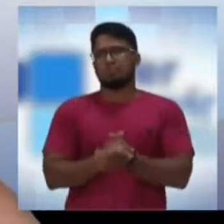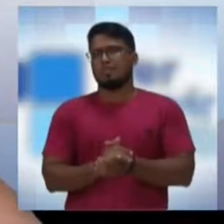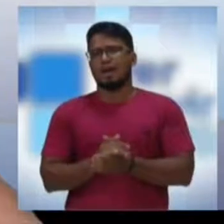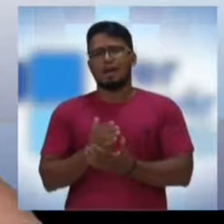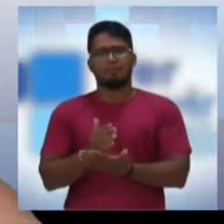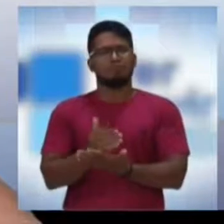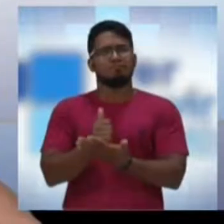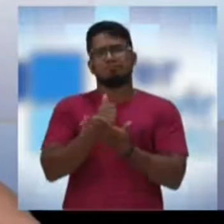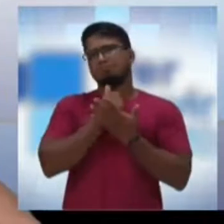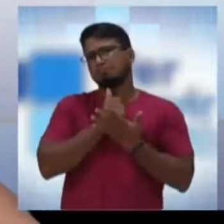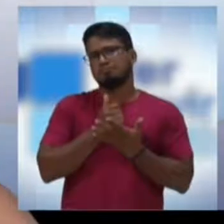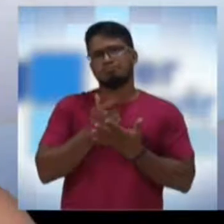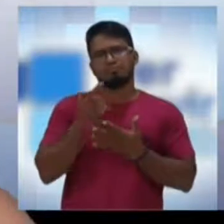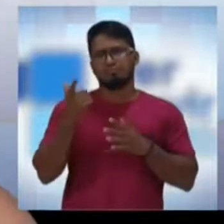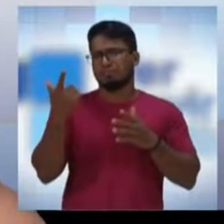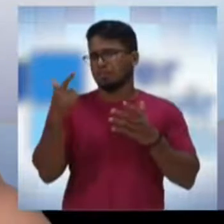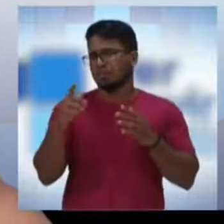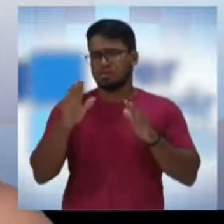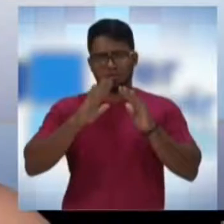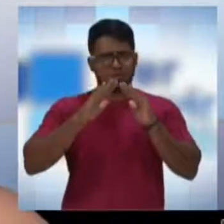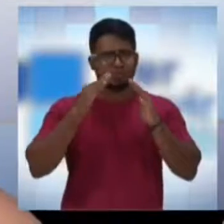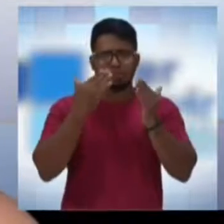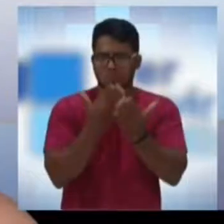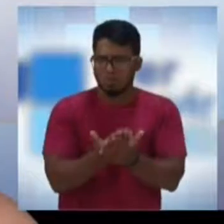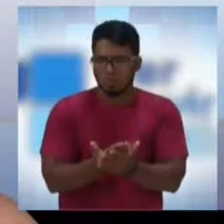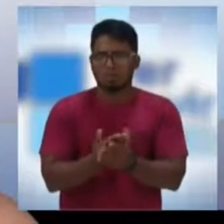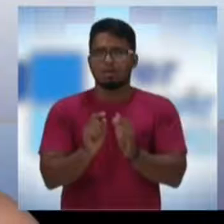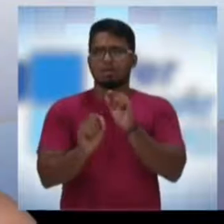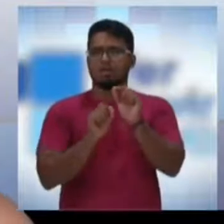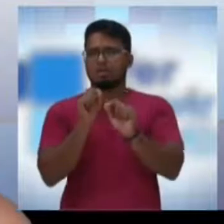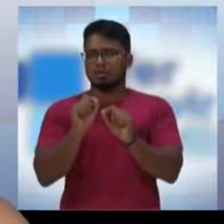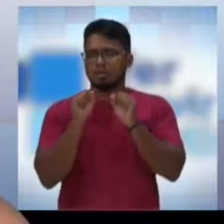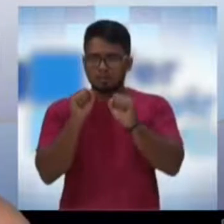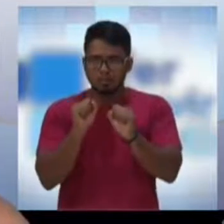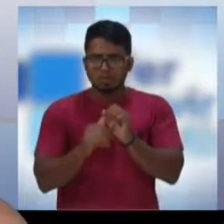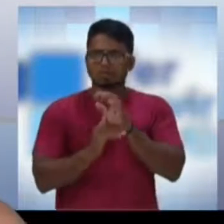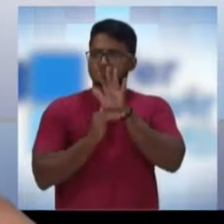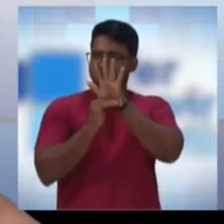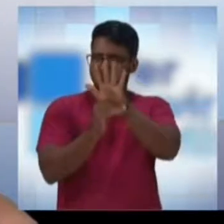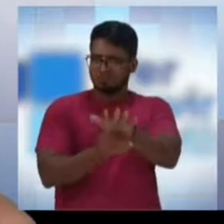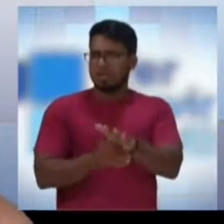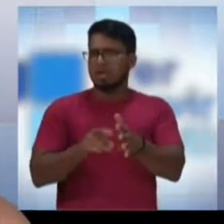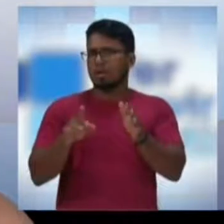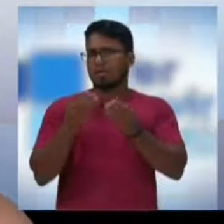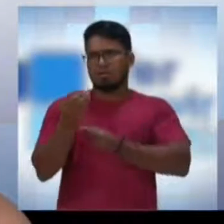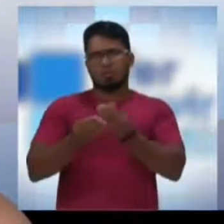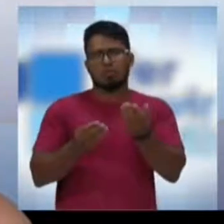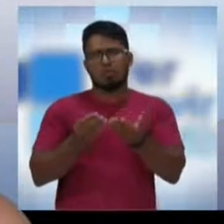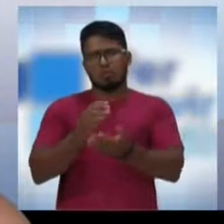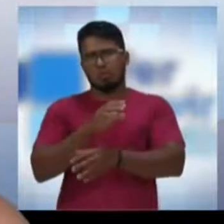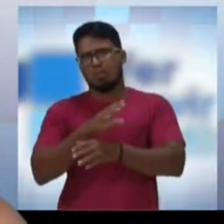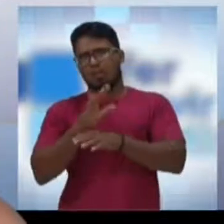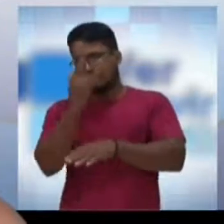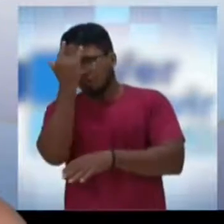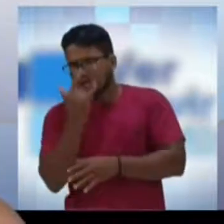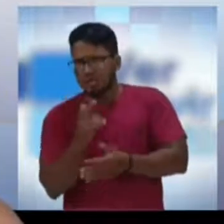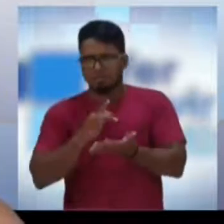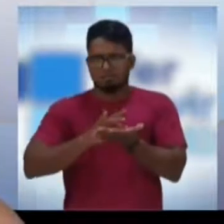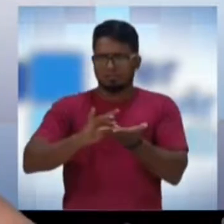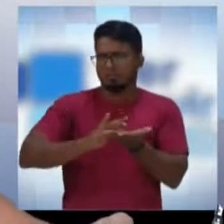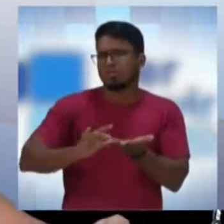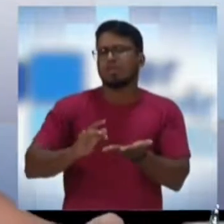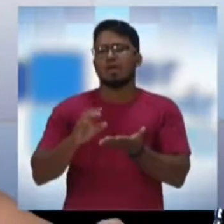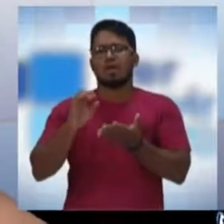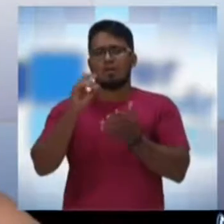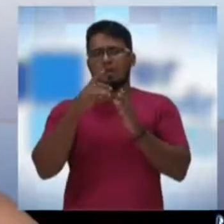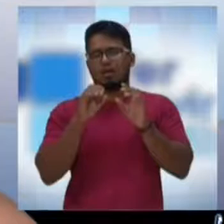de nenhuma escola, melhor dizendo, não tinha nenhuma escola que tinha o sistema Braille ou a educação especial para